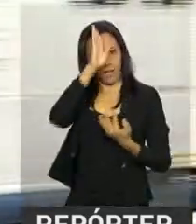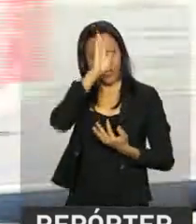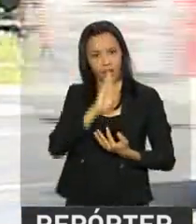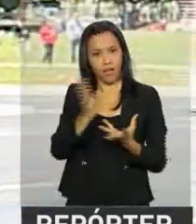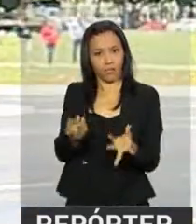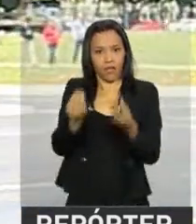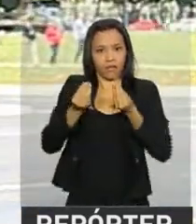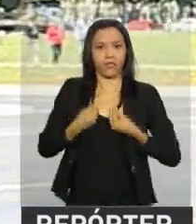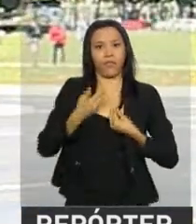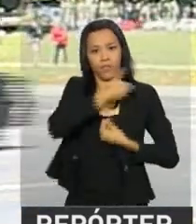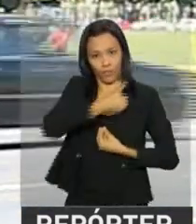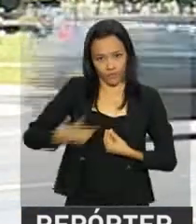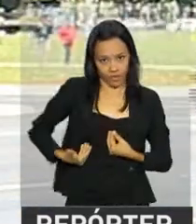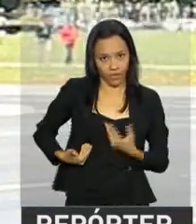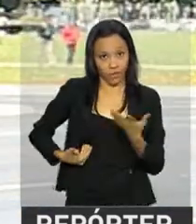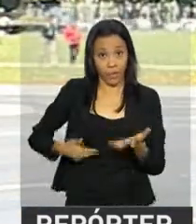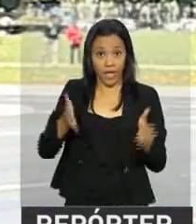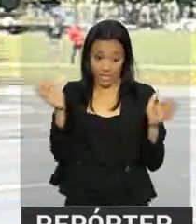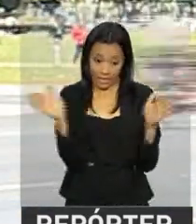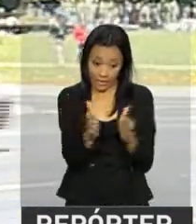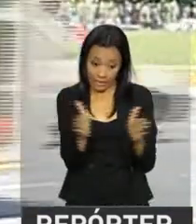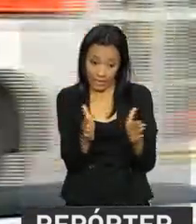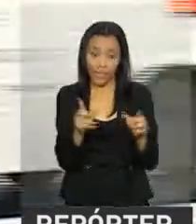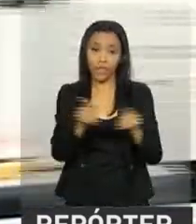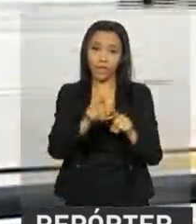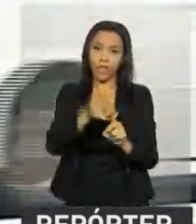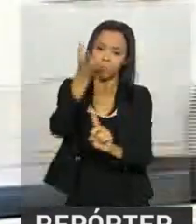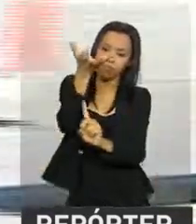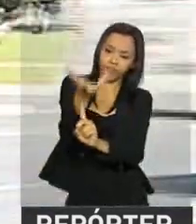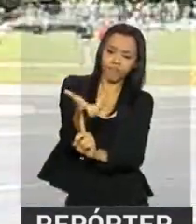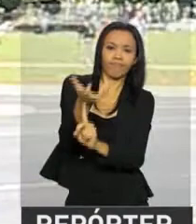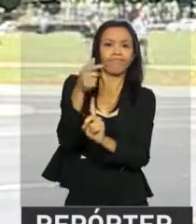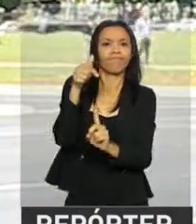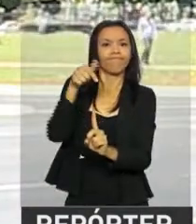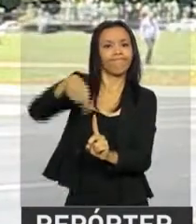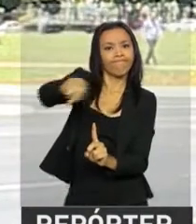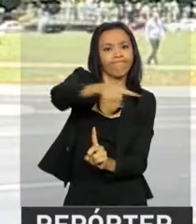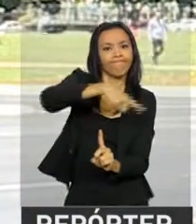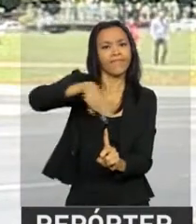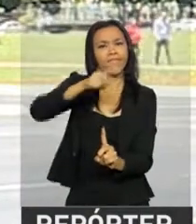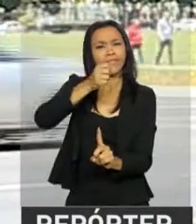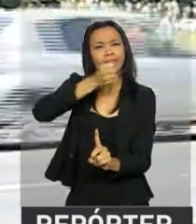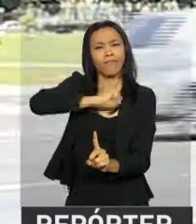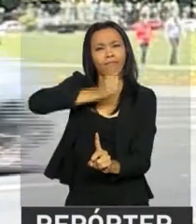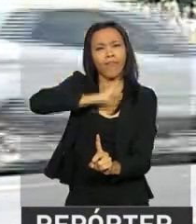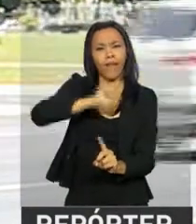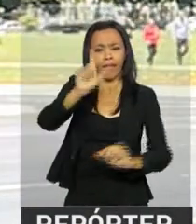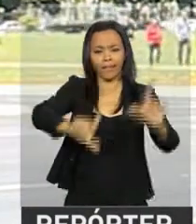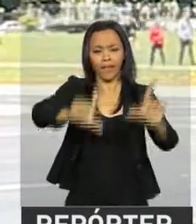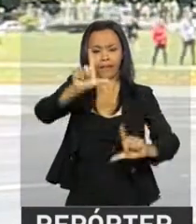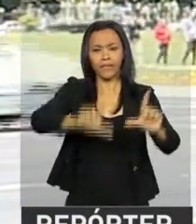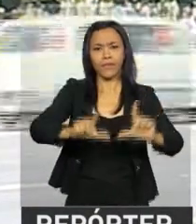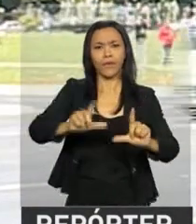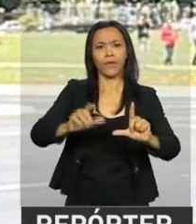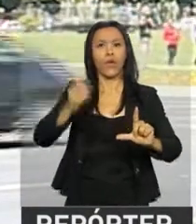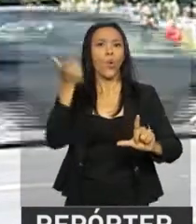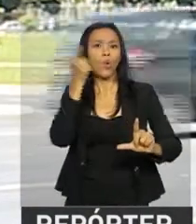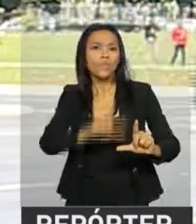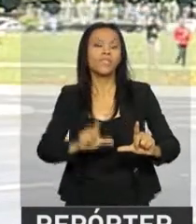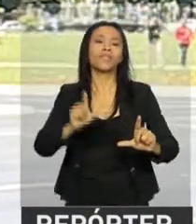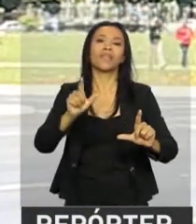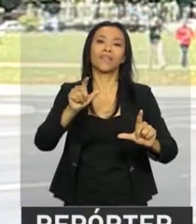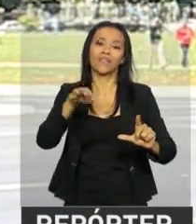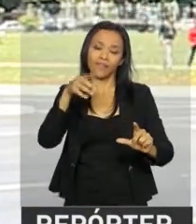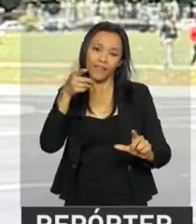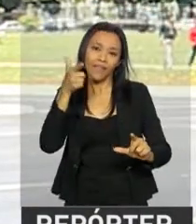Família. Essa antena e esse conversor, eles permitem que até as televisões mais antigas recebam o sinal